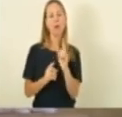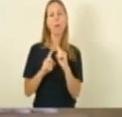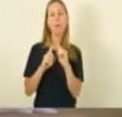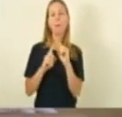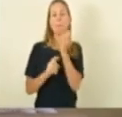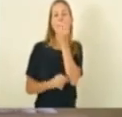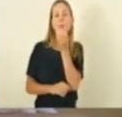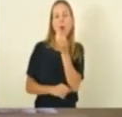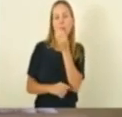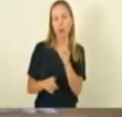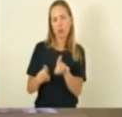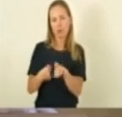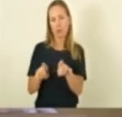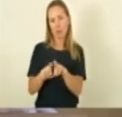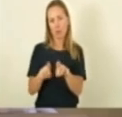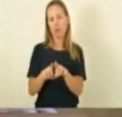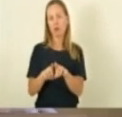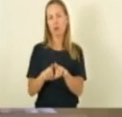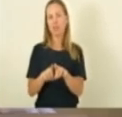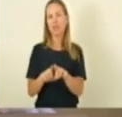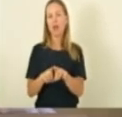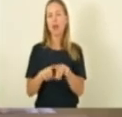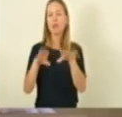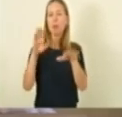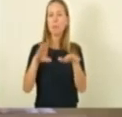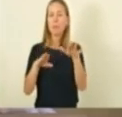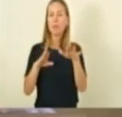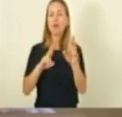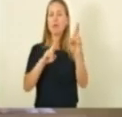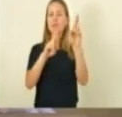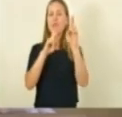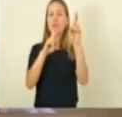você anda meio desesperançado,